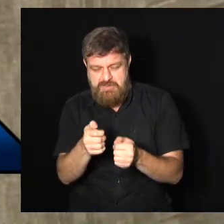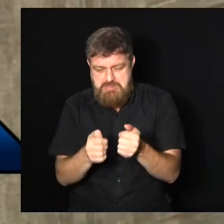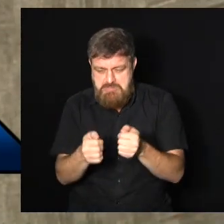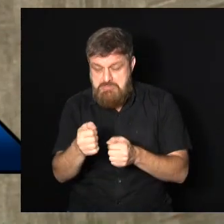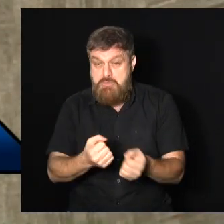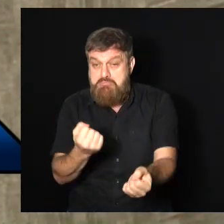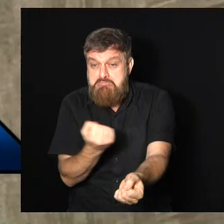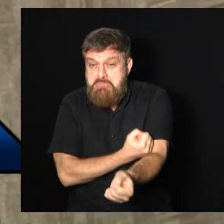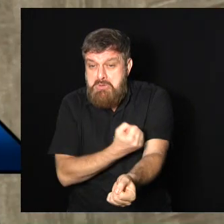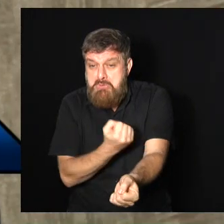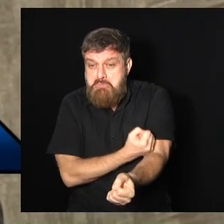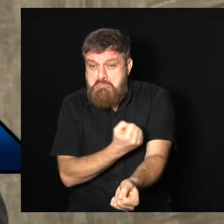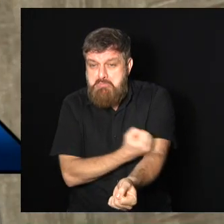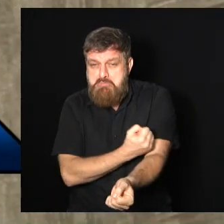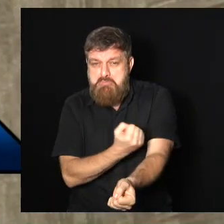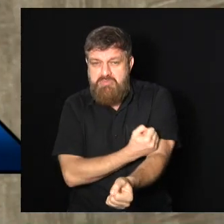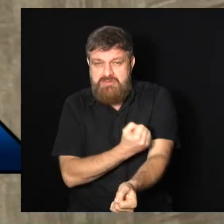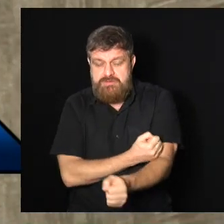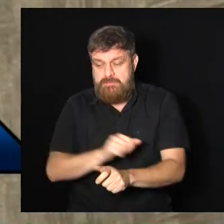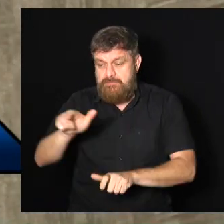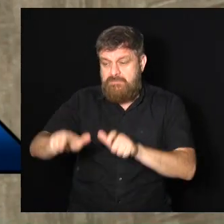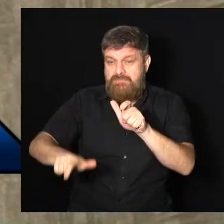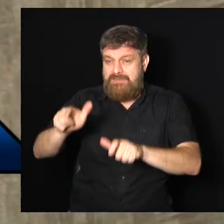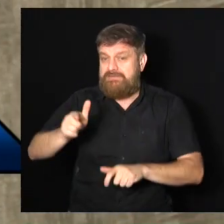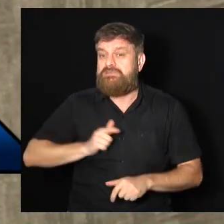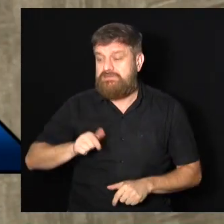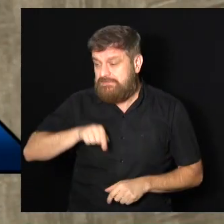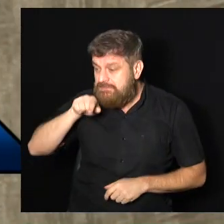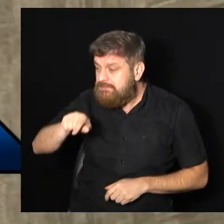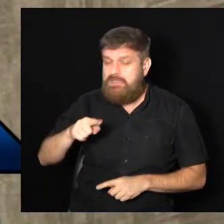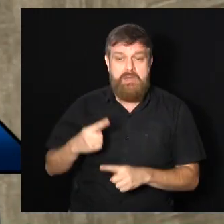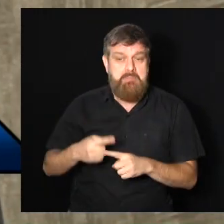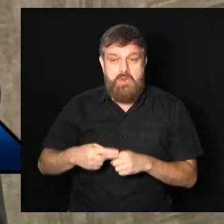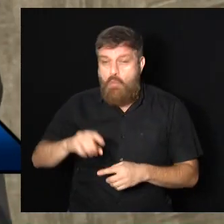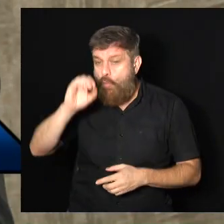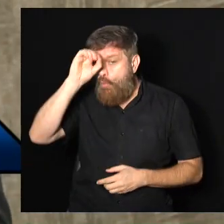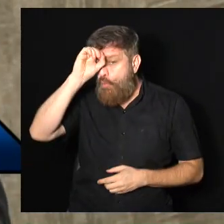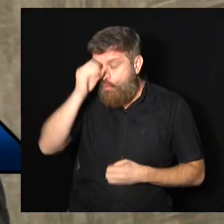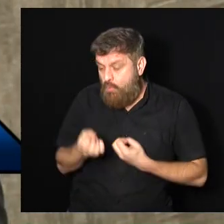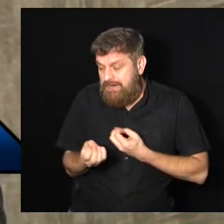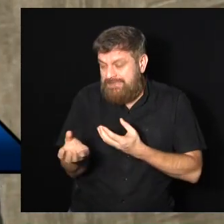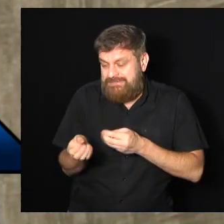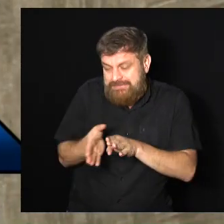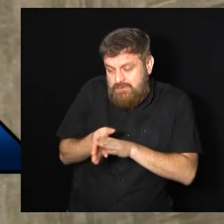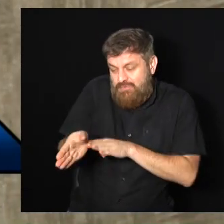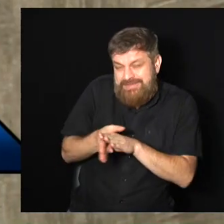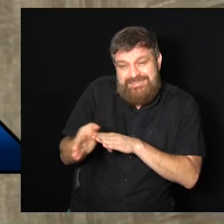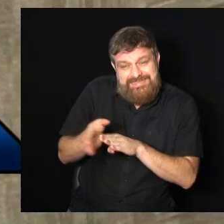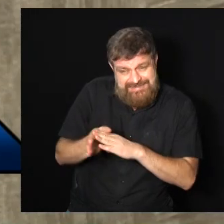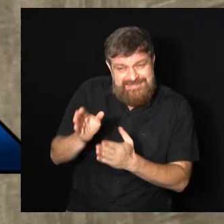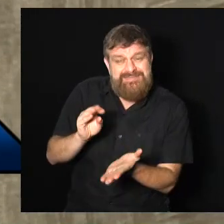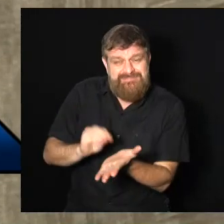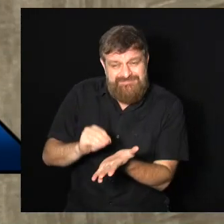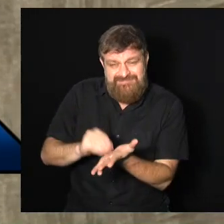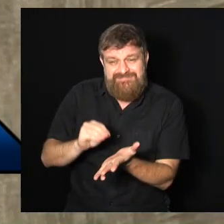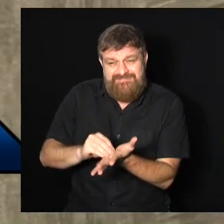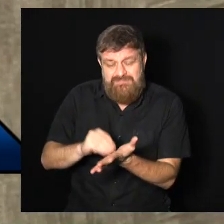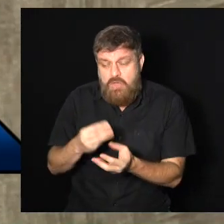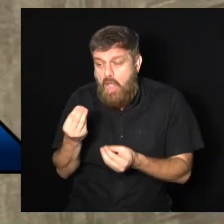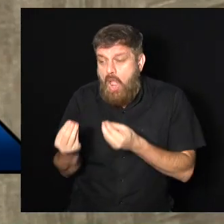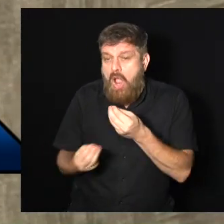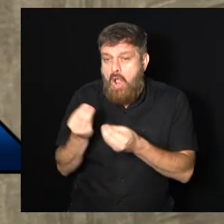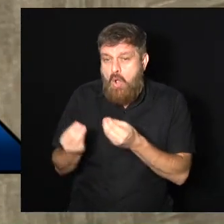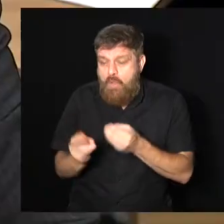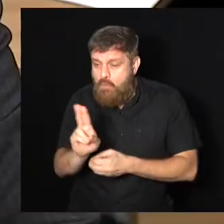o vício contemporâneo. Muitas pessoas estão ficando viciadas por conta de não ter a orientação devida acerca de como